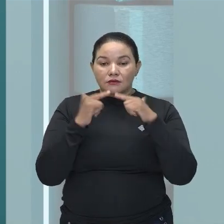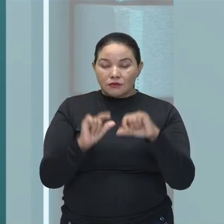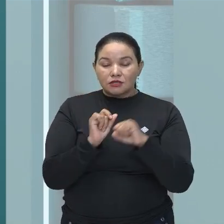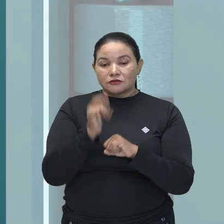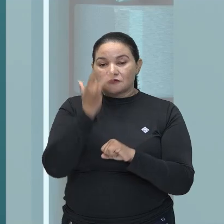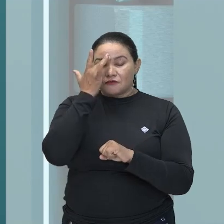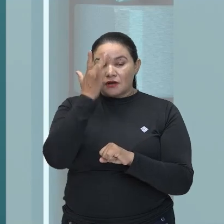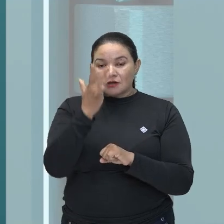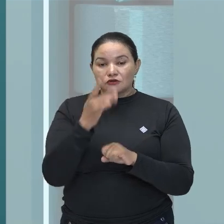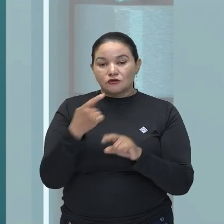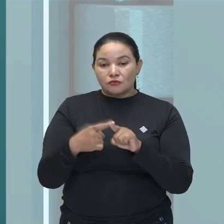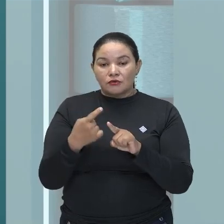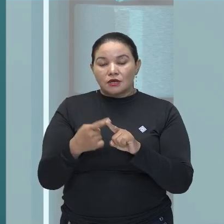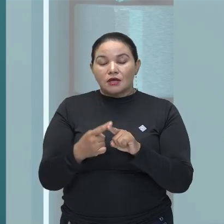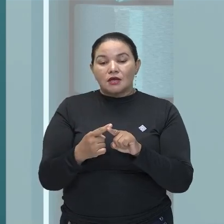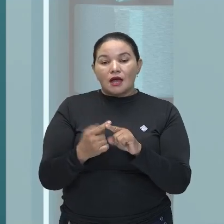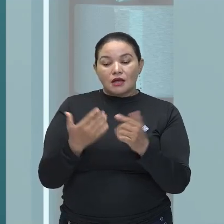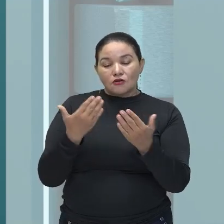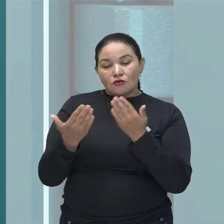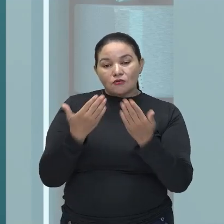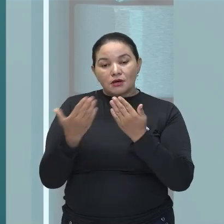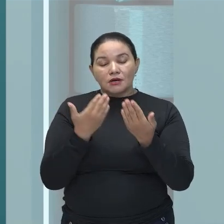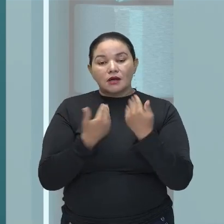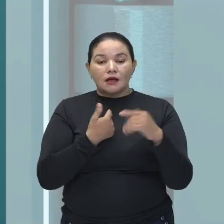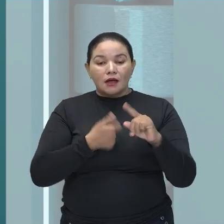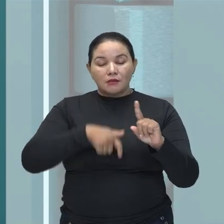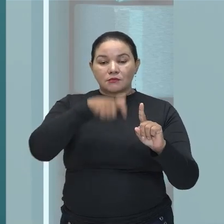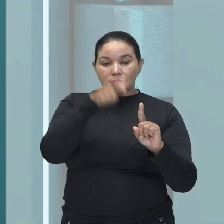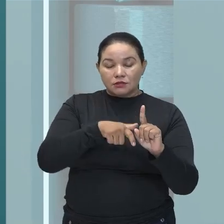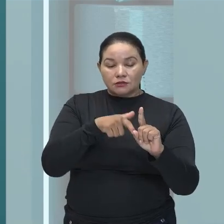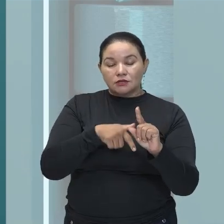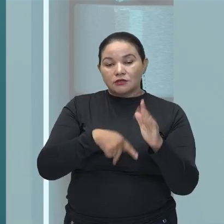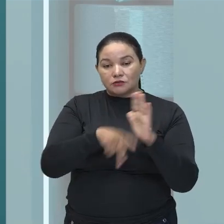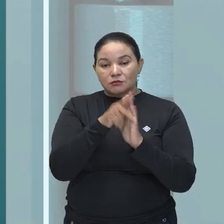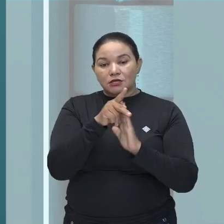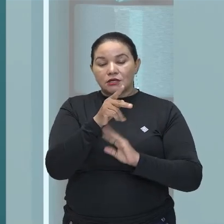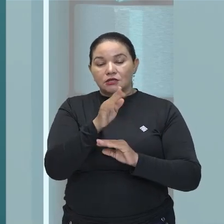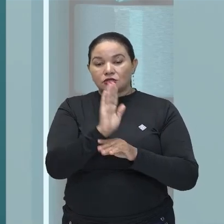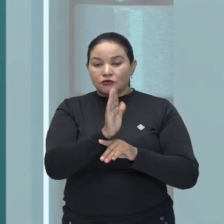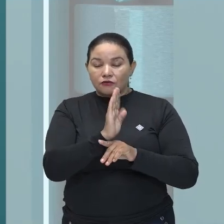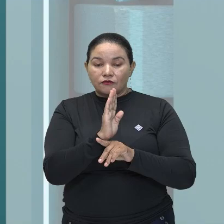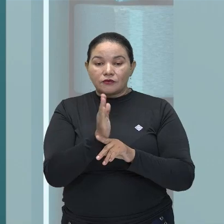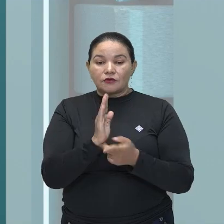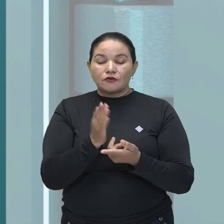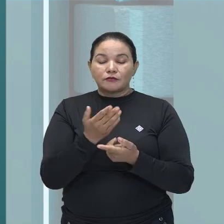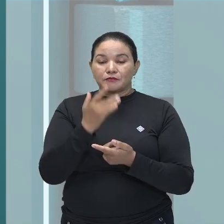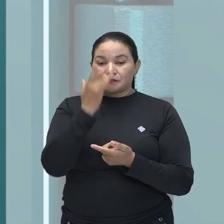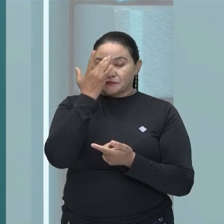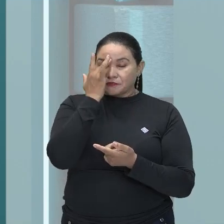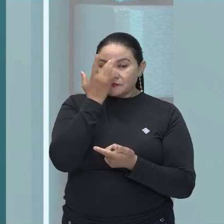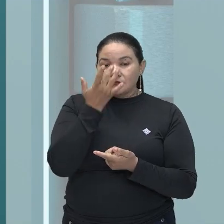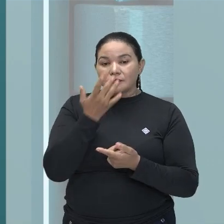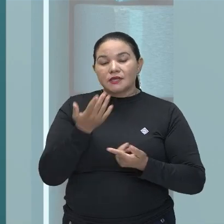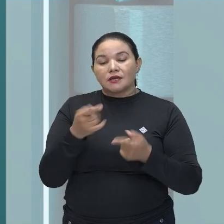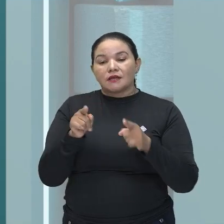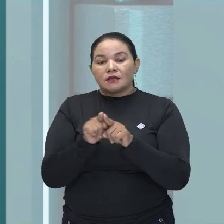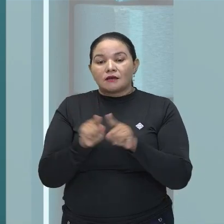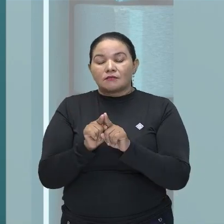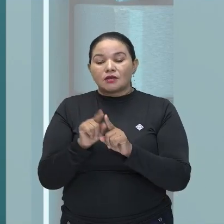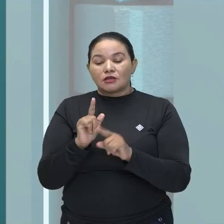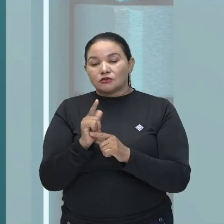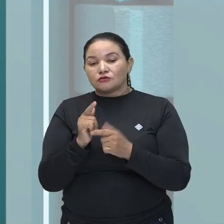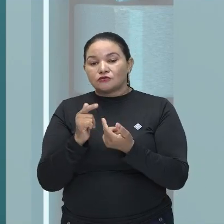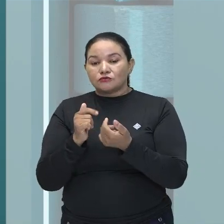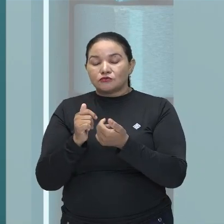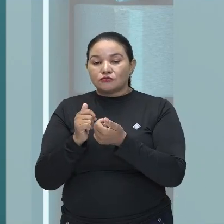alguns personagens de filmes como Indiana Jones, traz ali personagens dos games, então